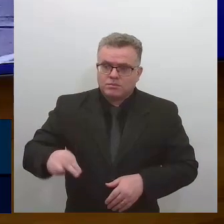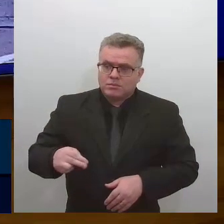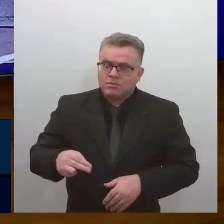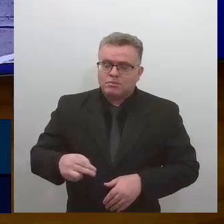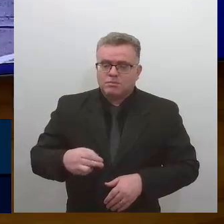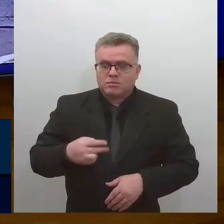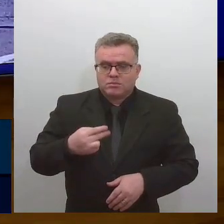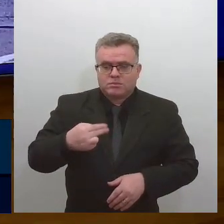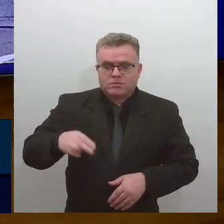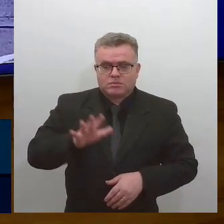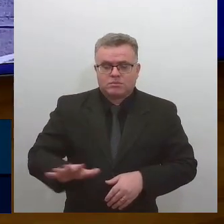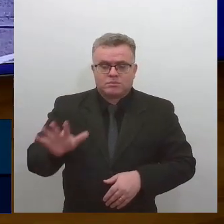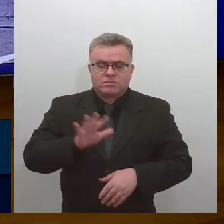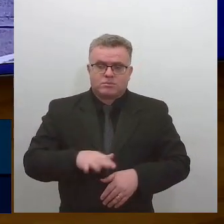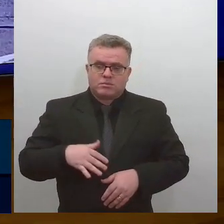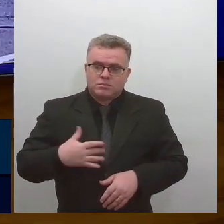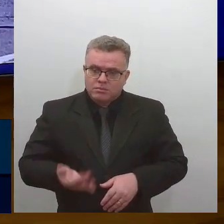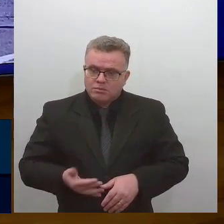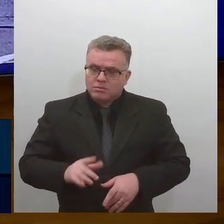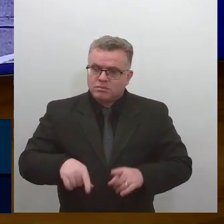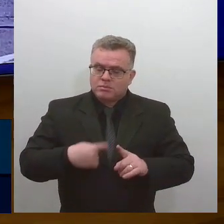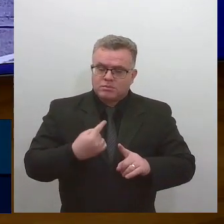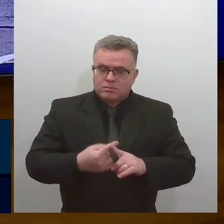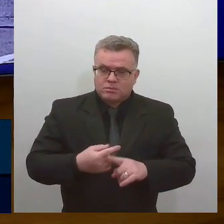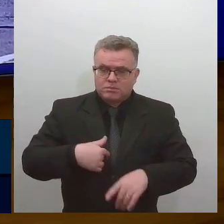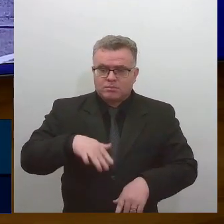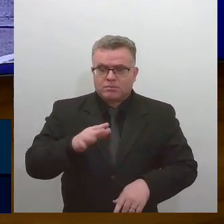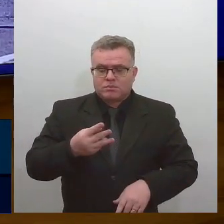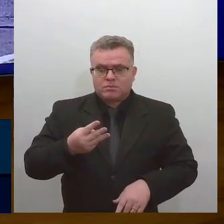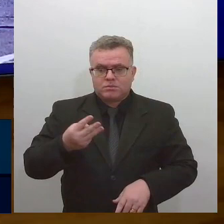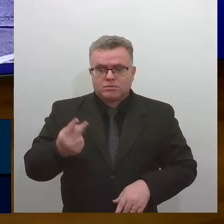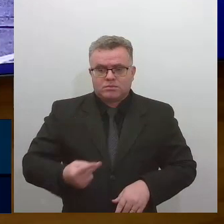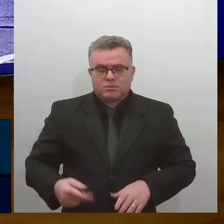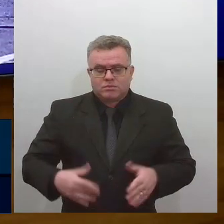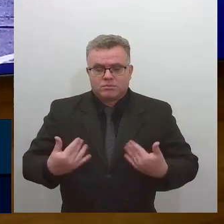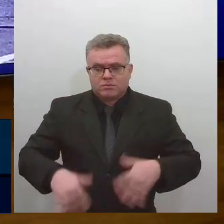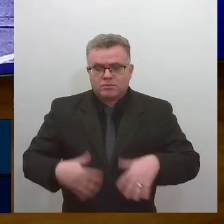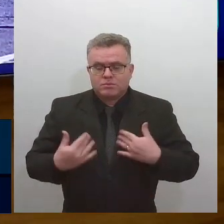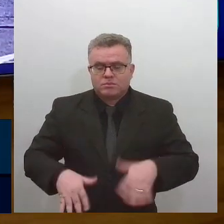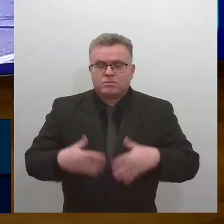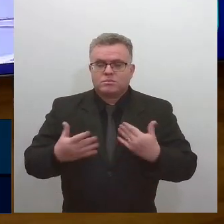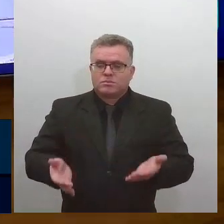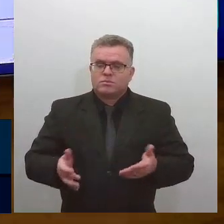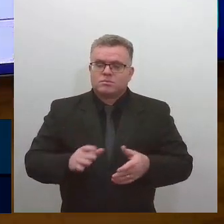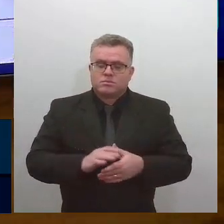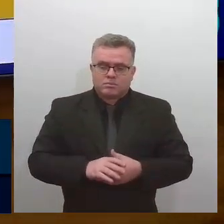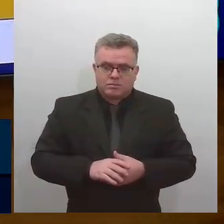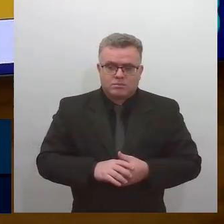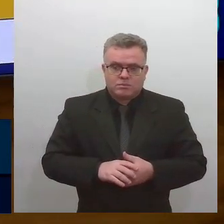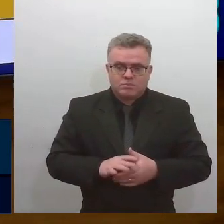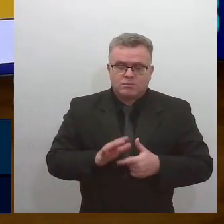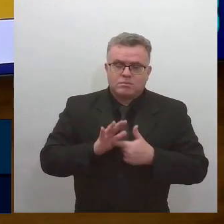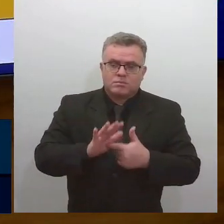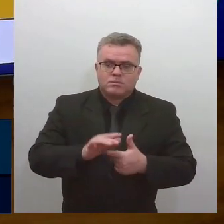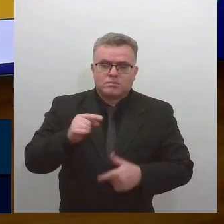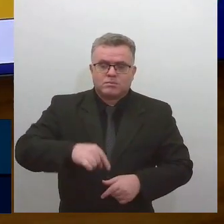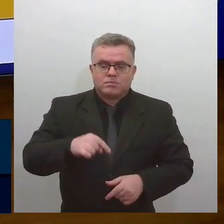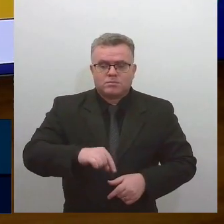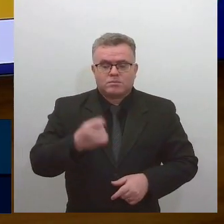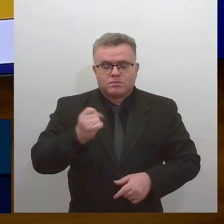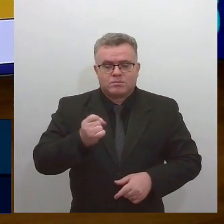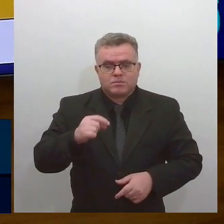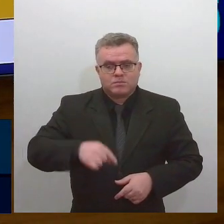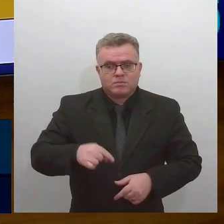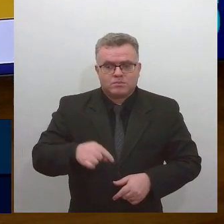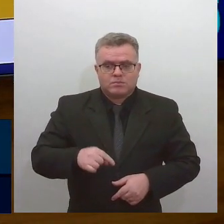anos e aí falando um pouquinho vamos avançar aí falando um pouquinho do do Estado de Sergipe E aí